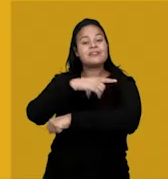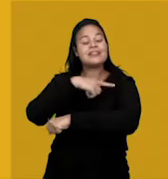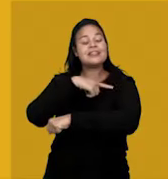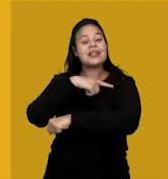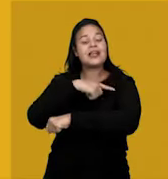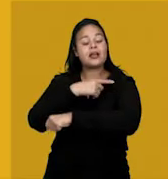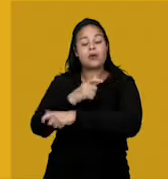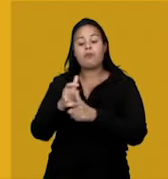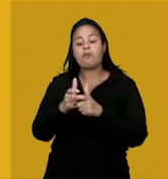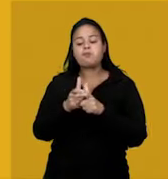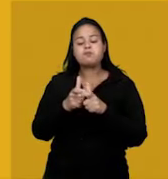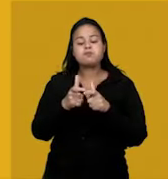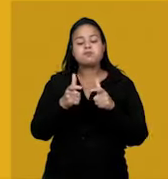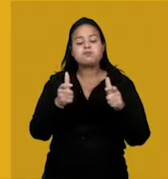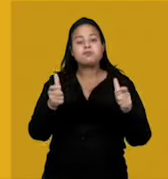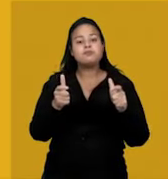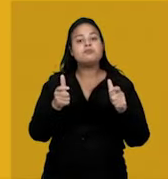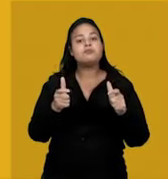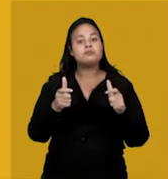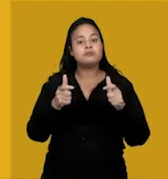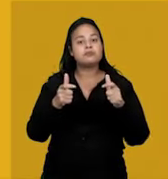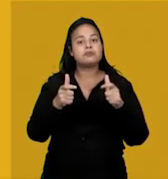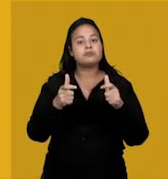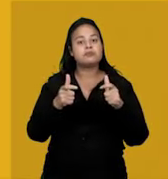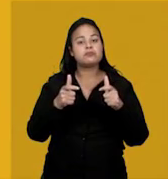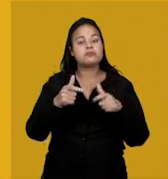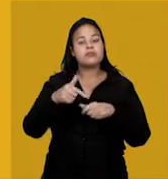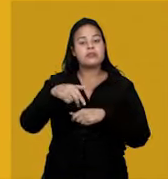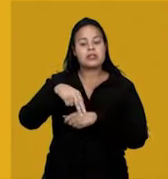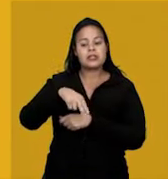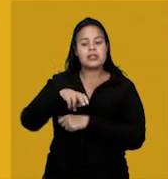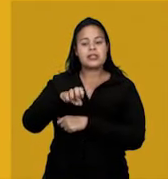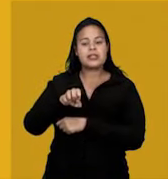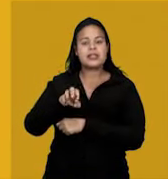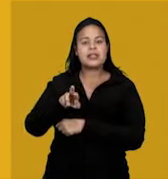seja, presença de nervos,